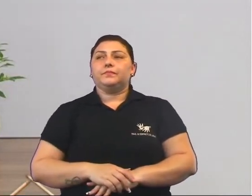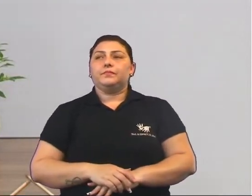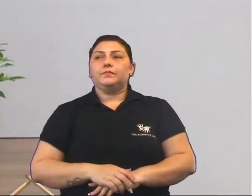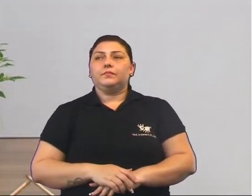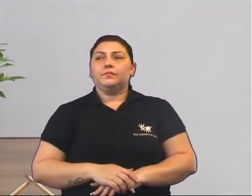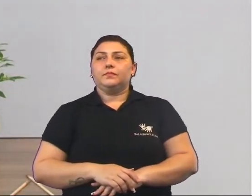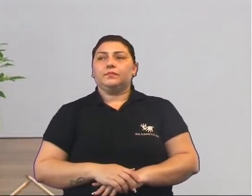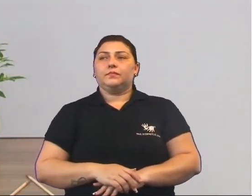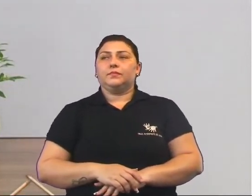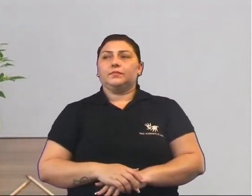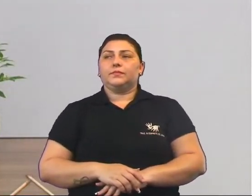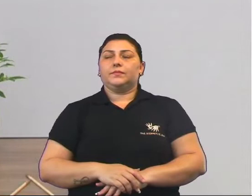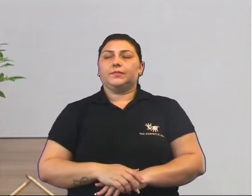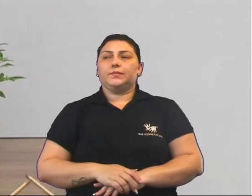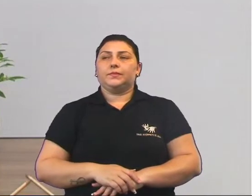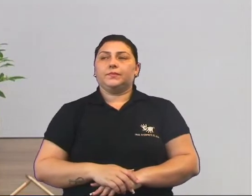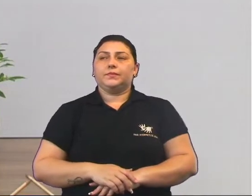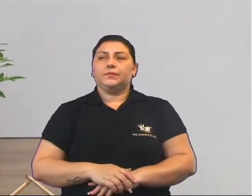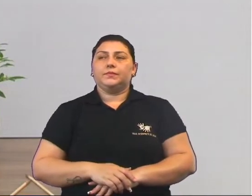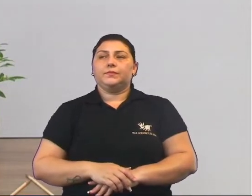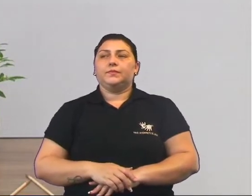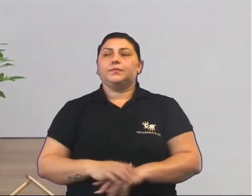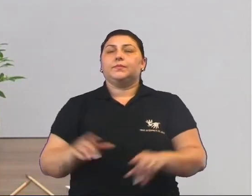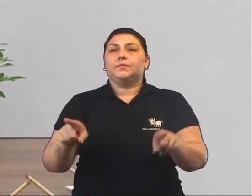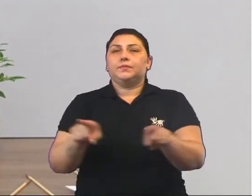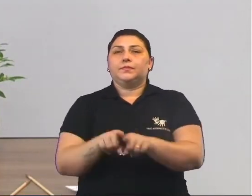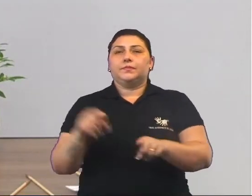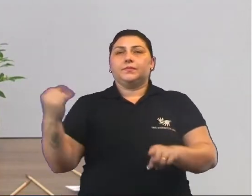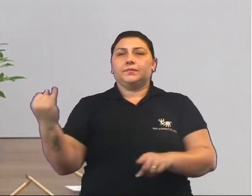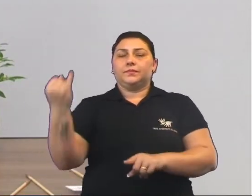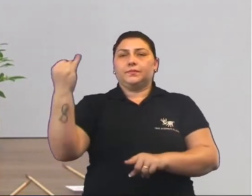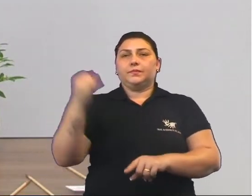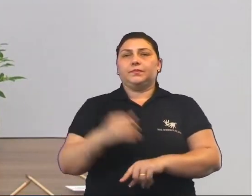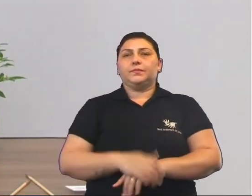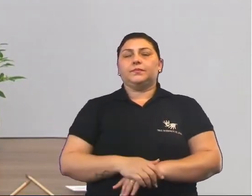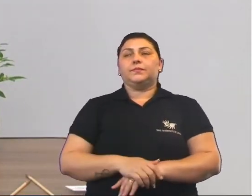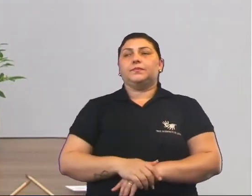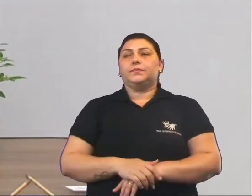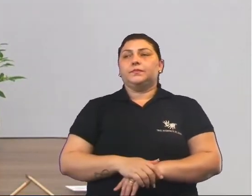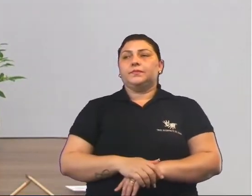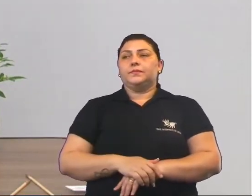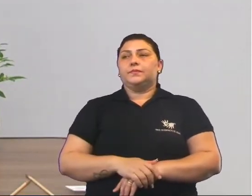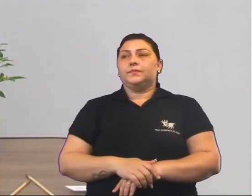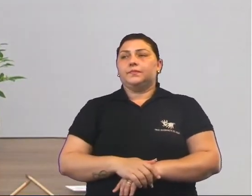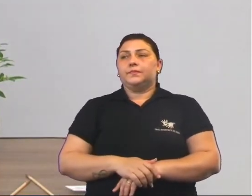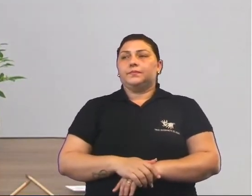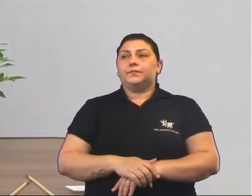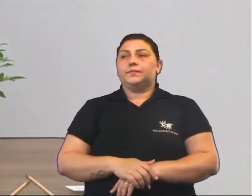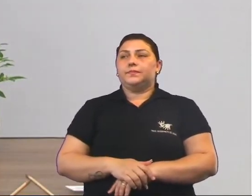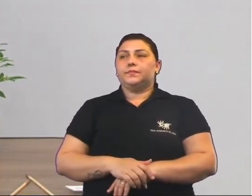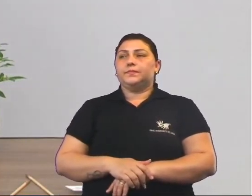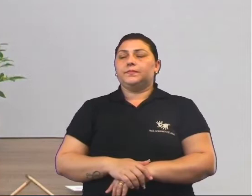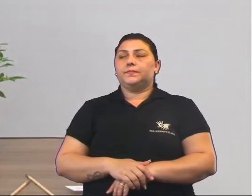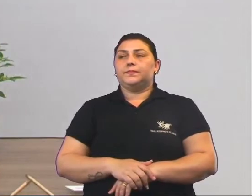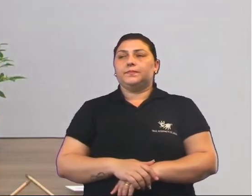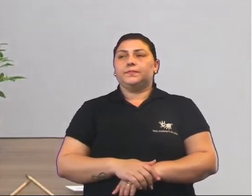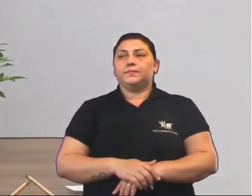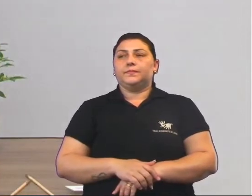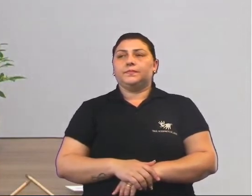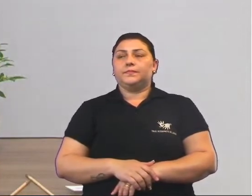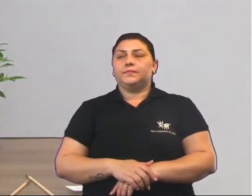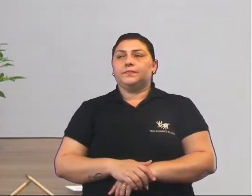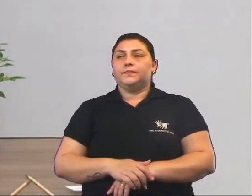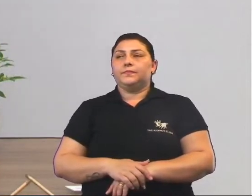Vamos aqui para mais uma parte que também é muito importante. Todas as partes das plantas são muito